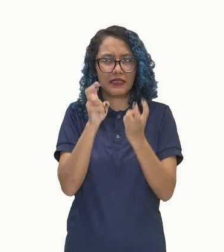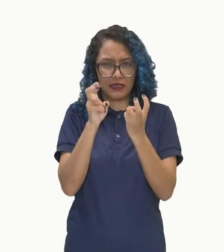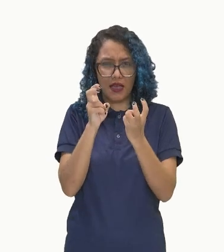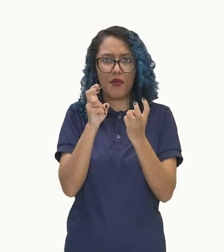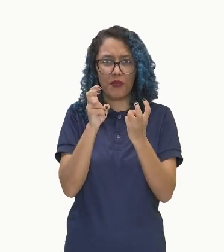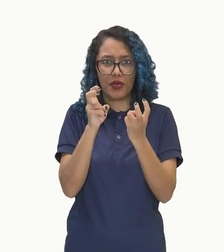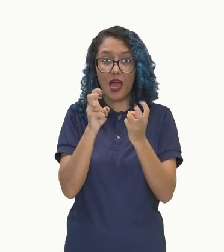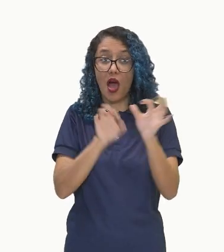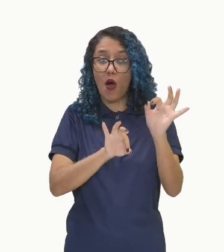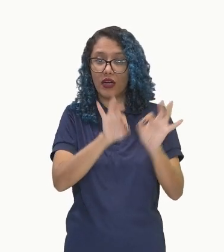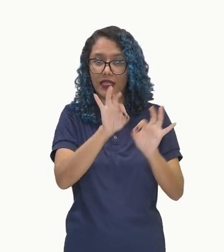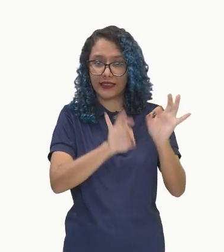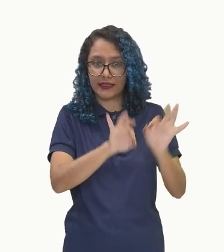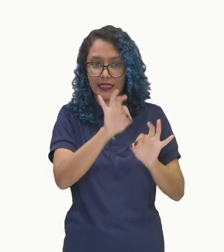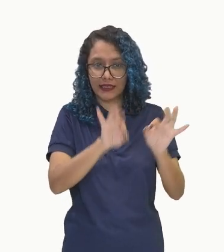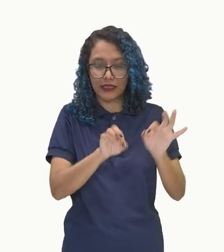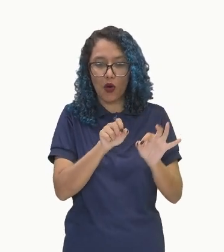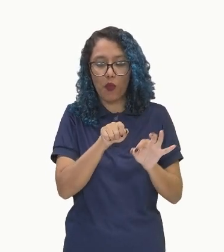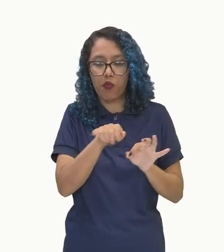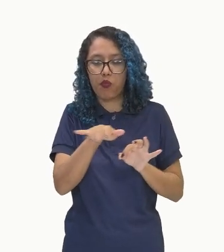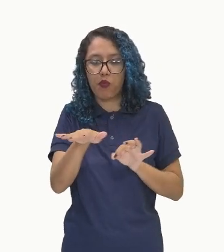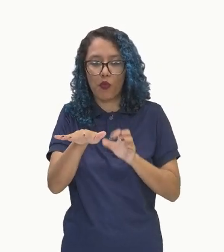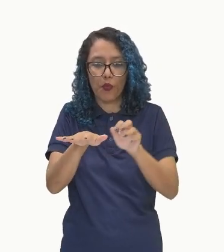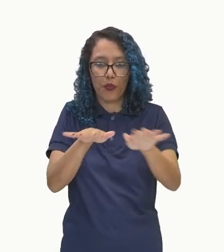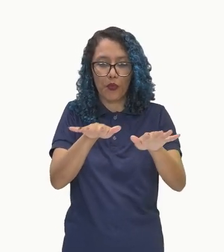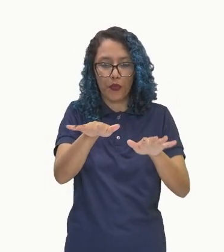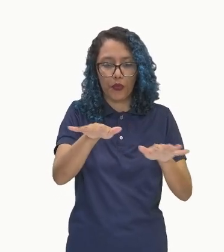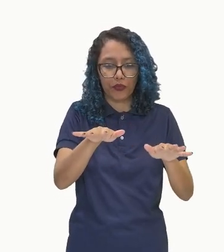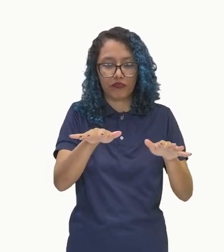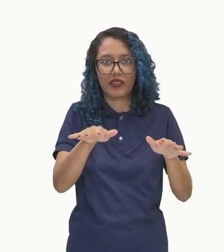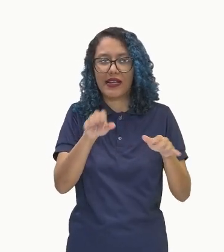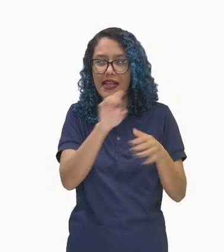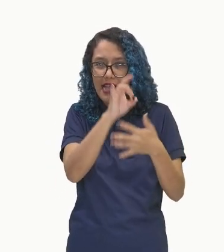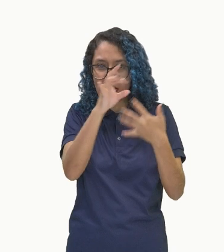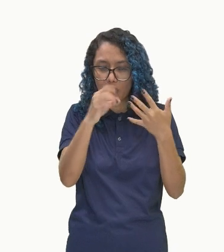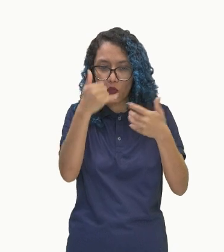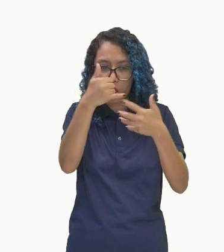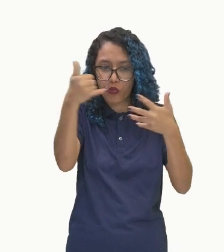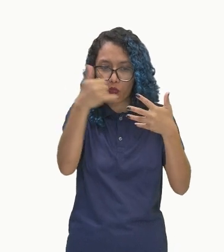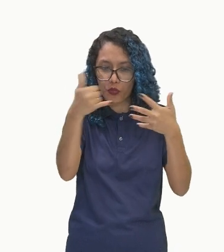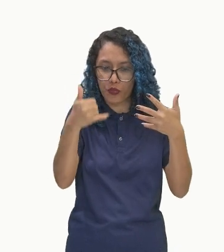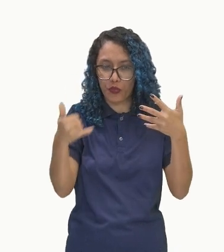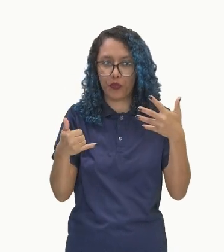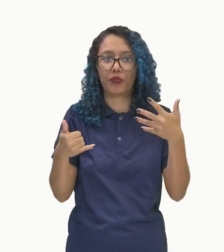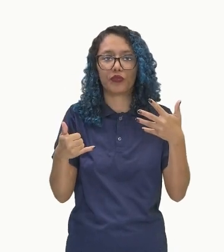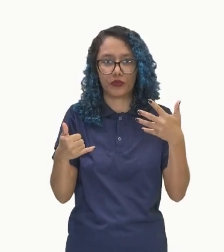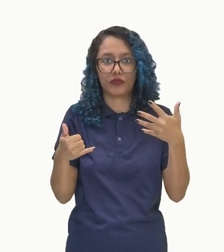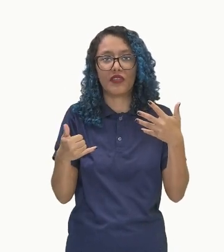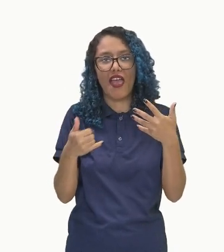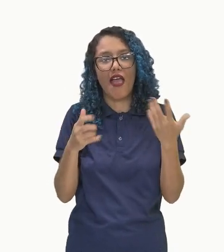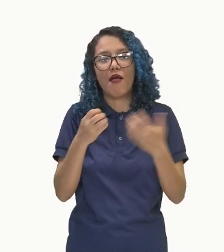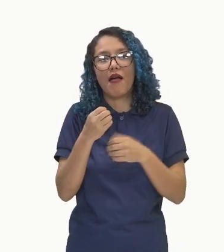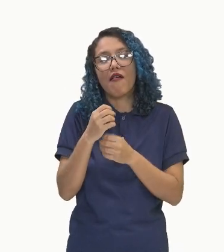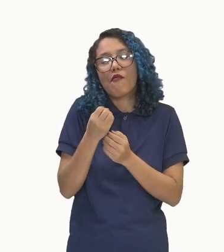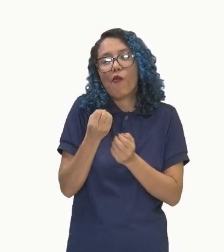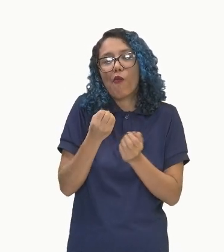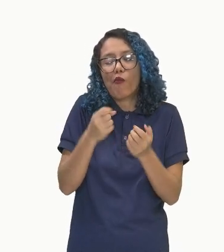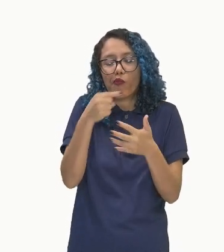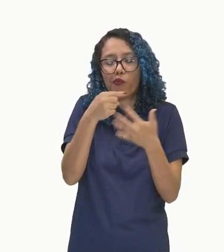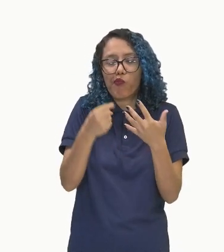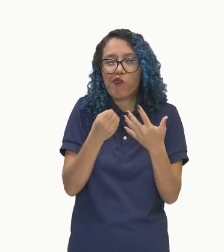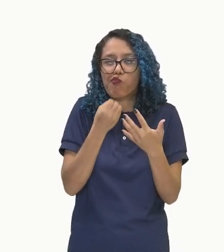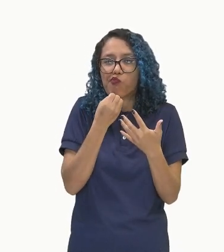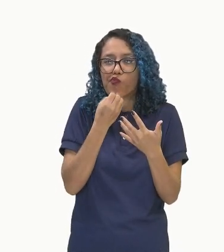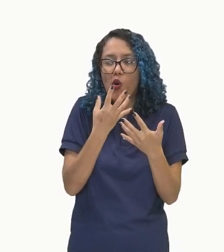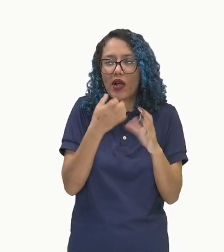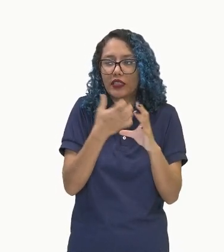elas continuam funcionando, mesmo se um dos componentes for desconectado ou danificado.